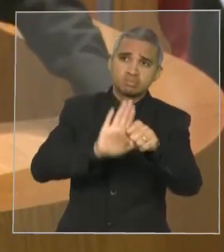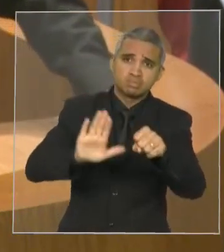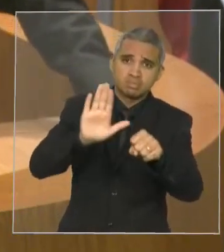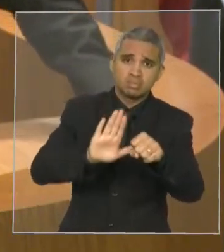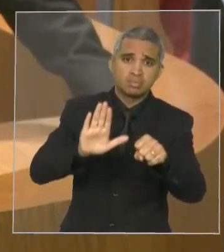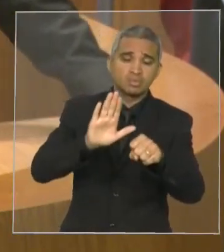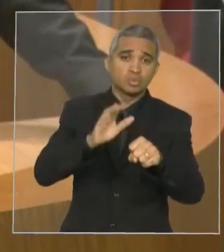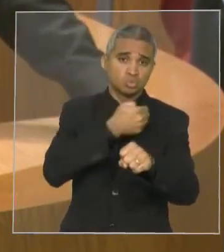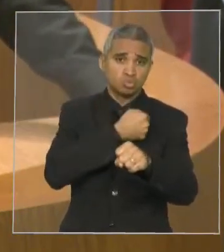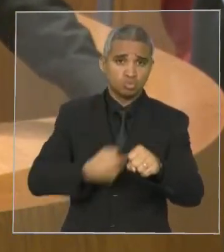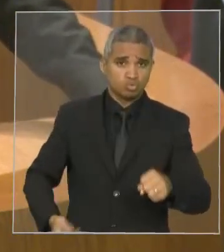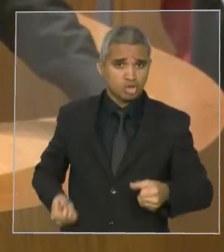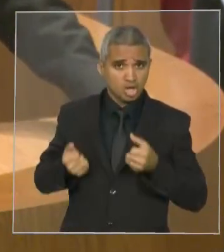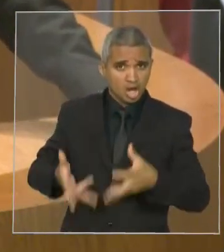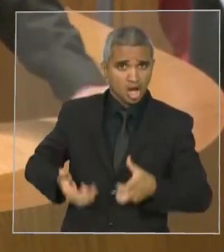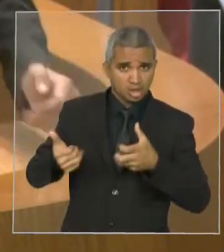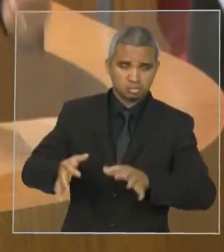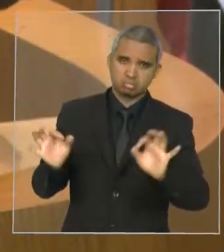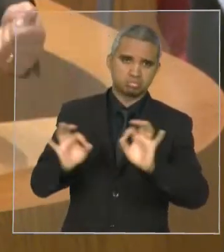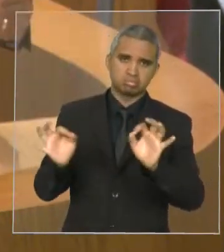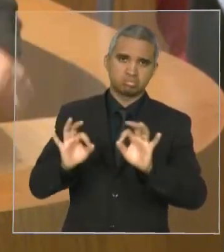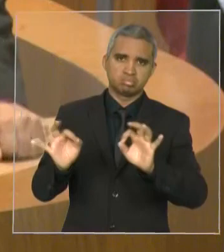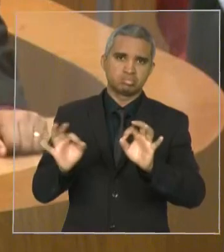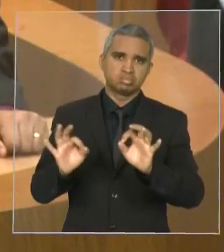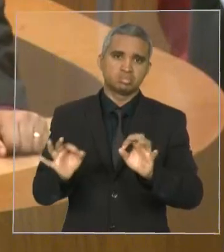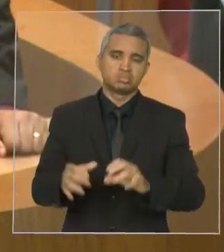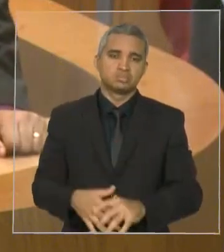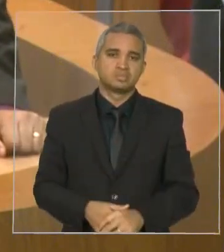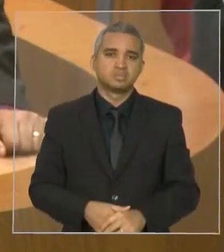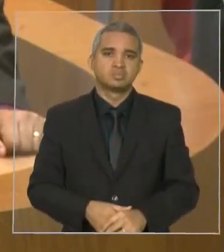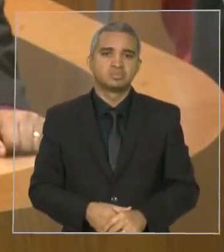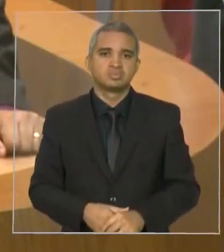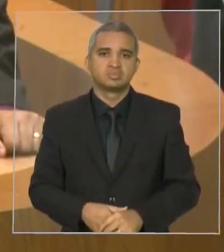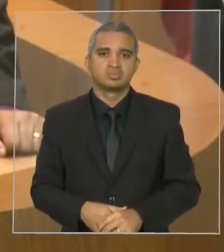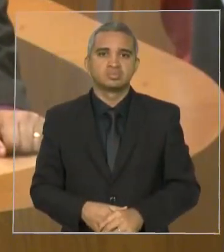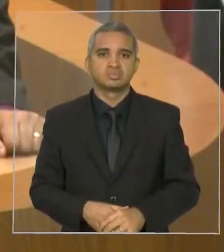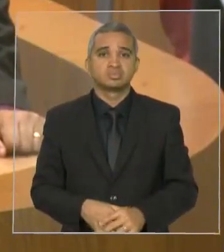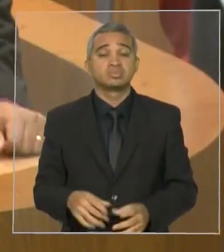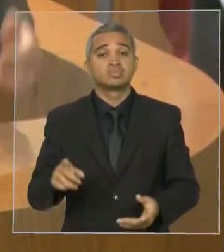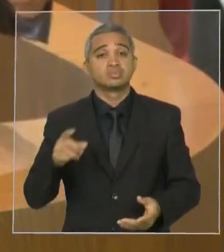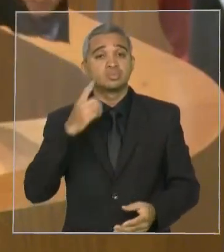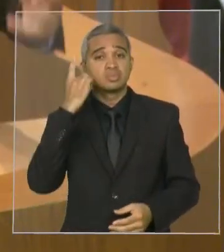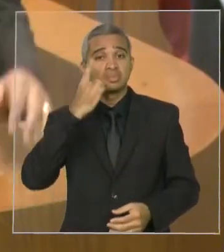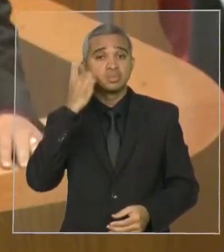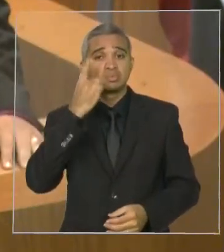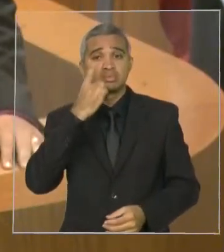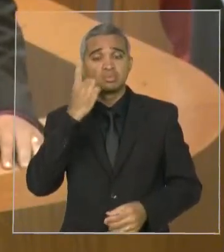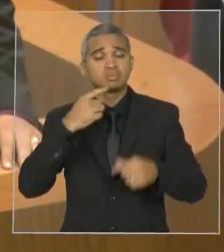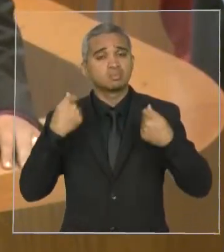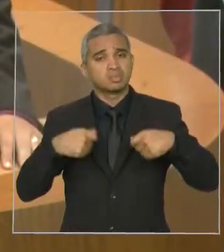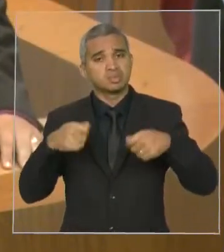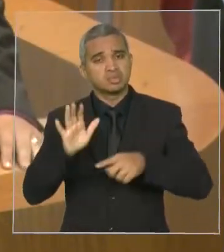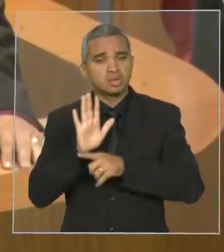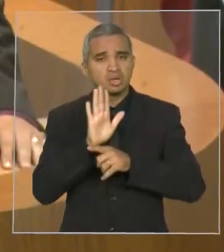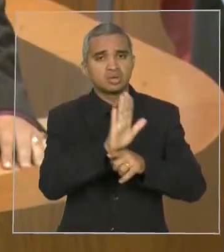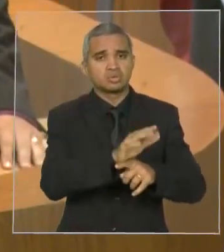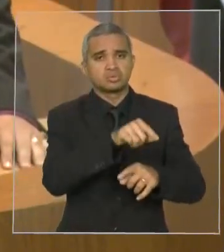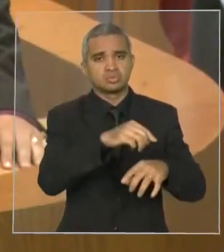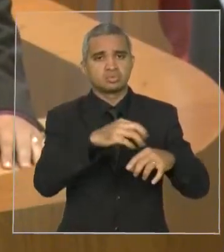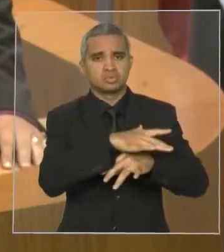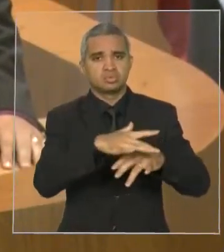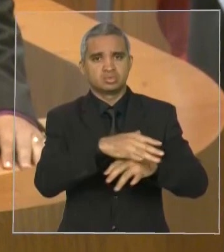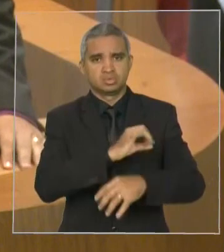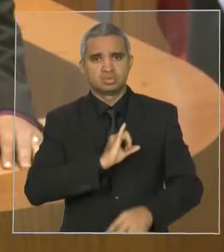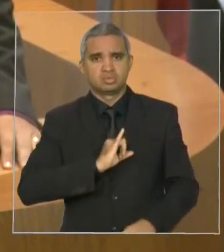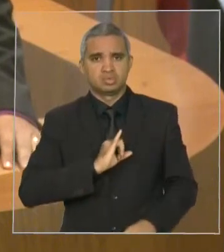deveria ajudar nossa cidade com bons propósitos com a boa fé e não somente está